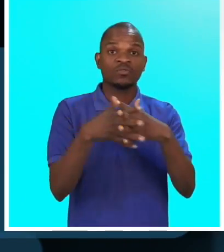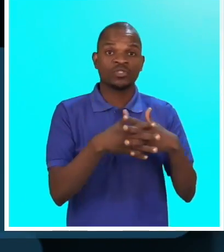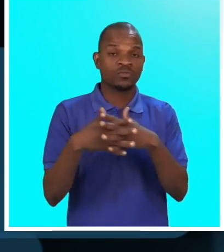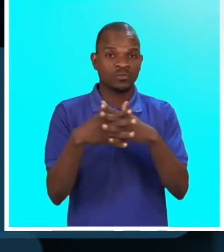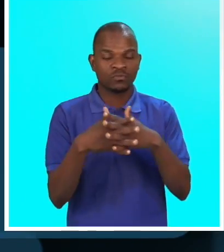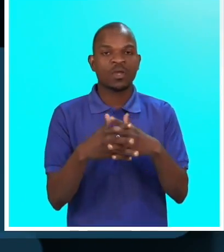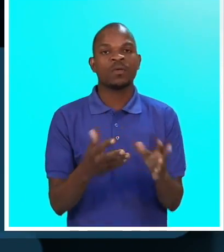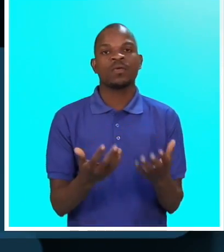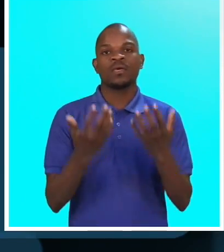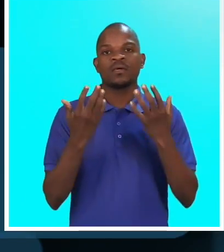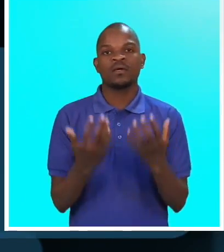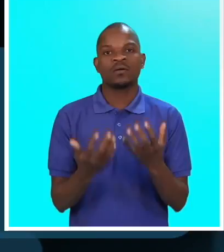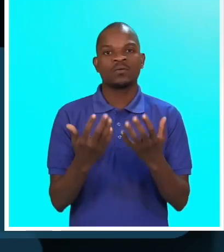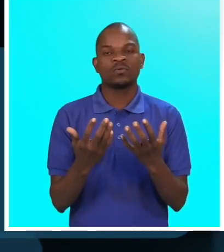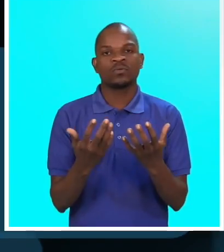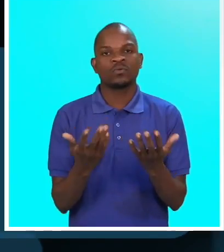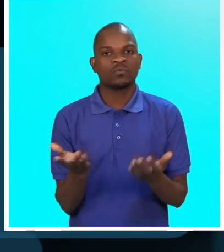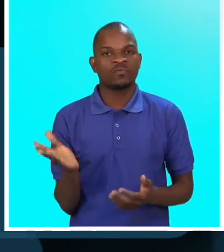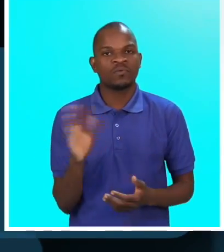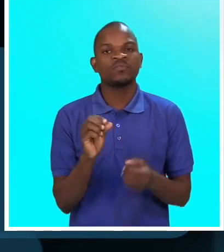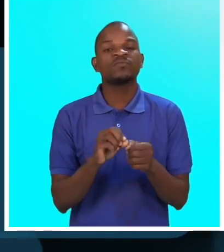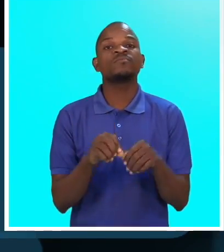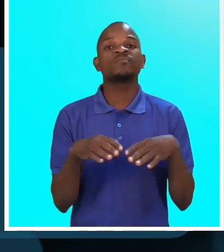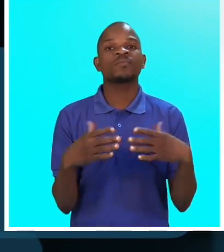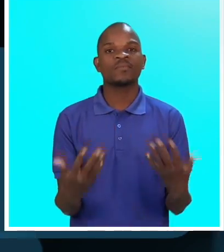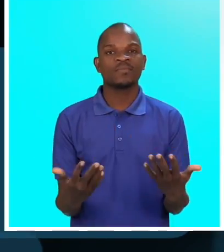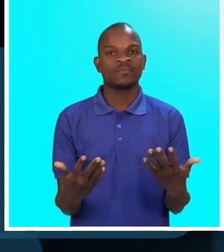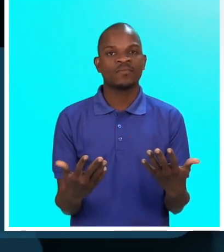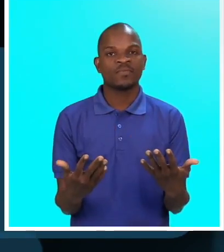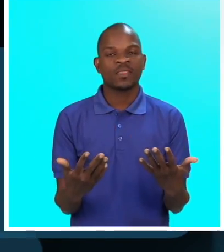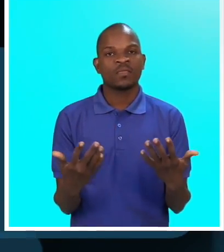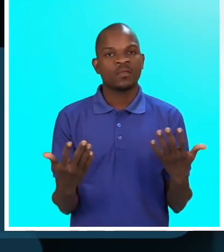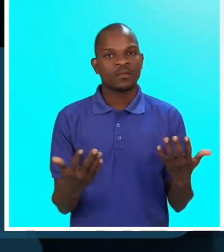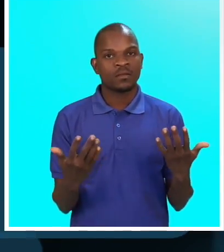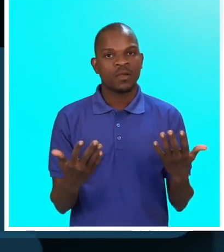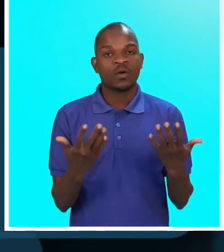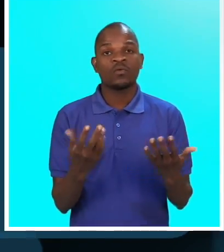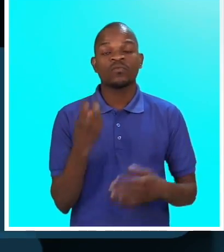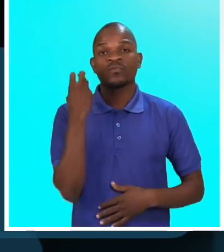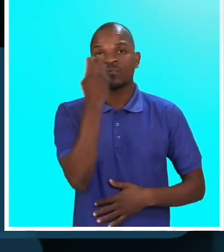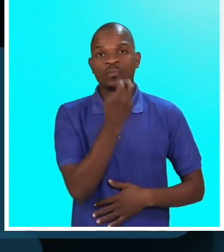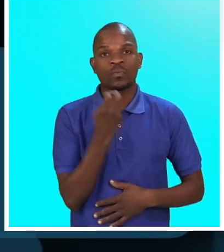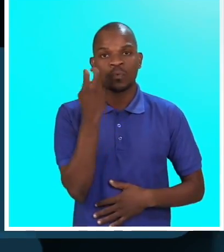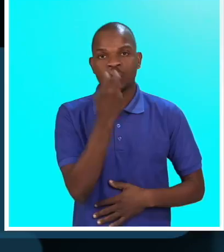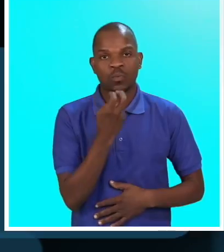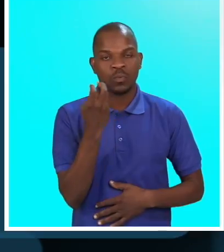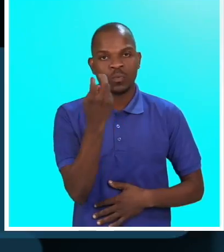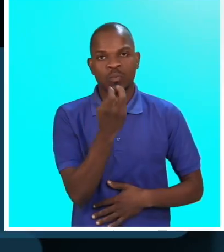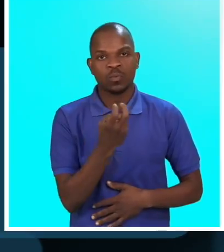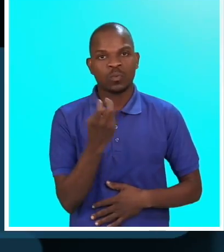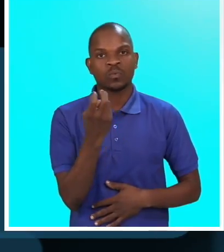treinada nos Estados Unidos. E agora, vamos fazer com que